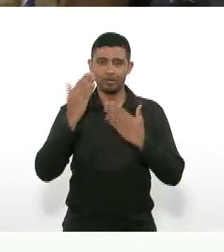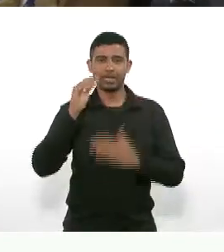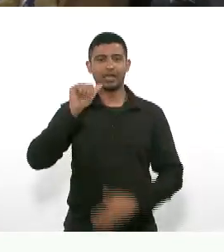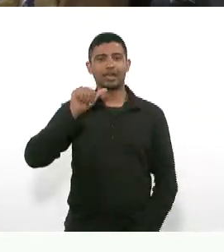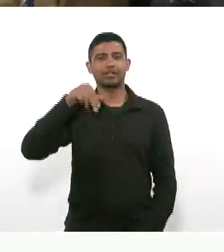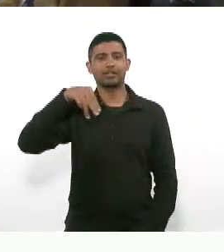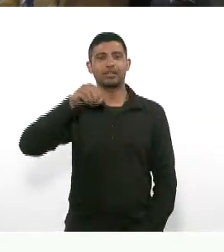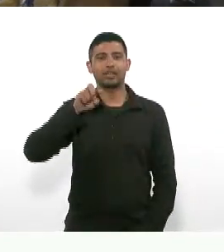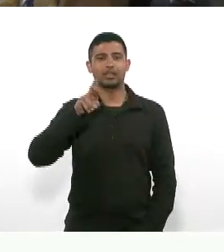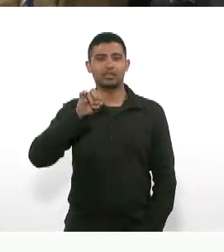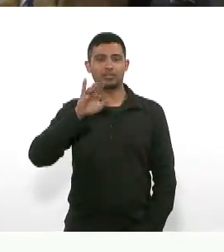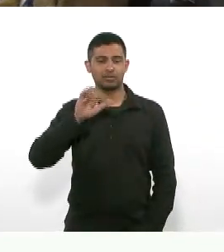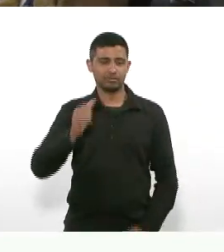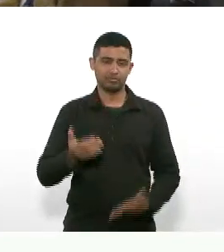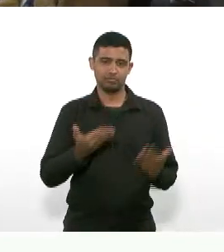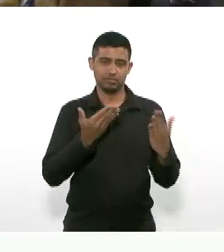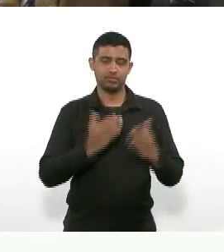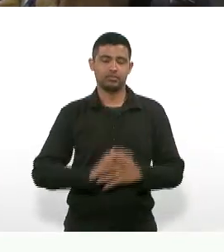Andréia.